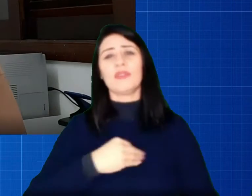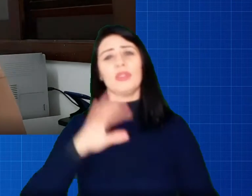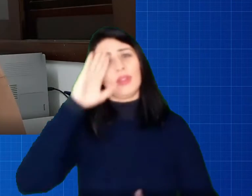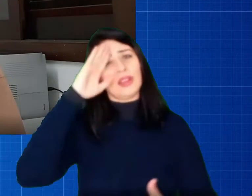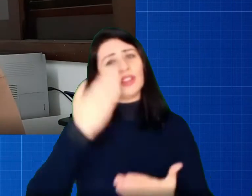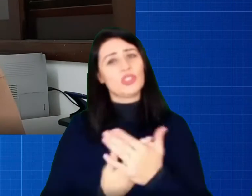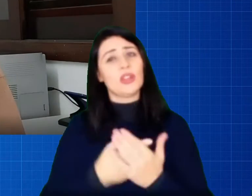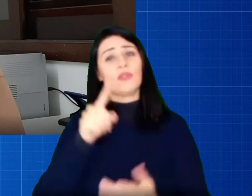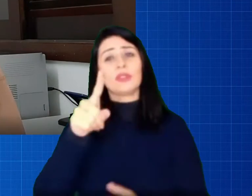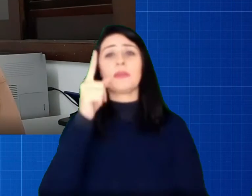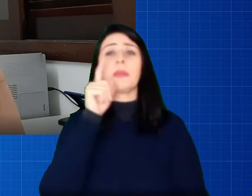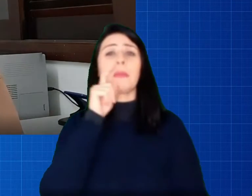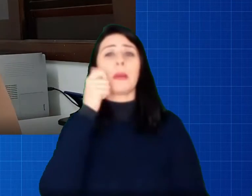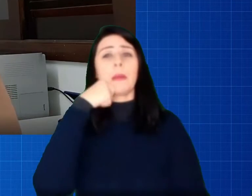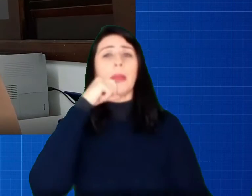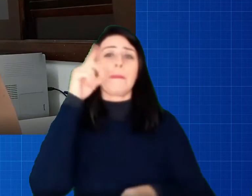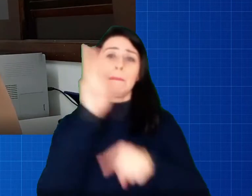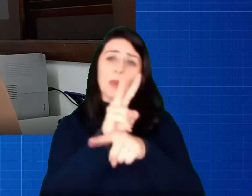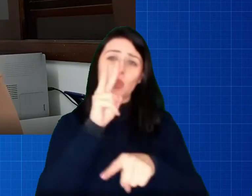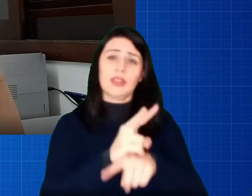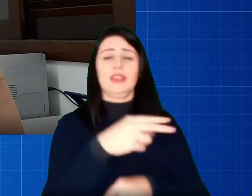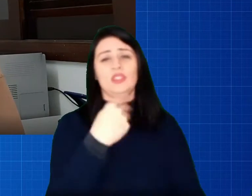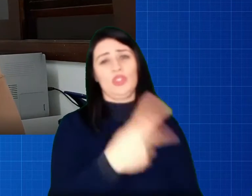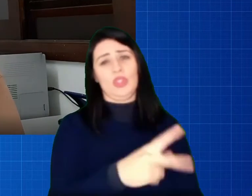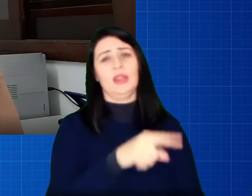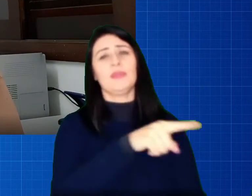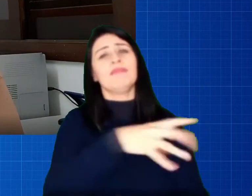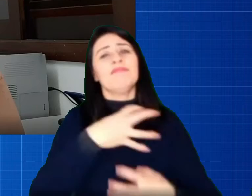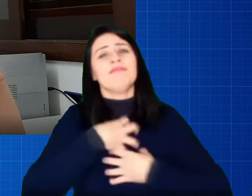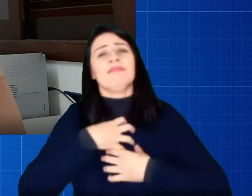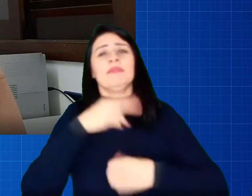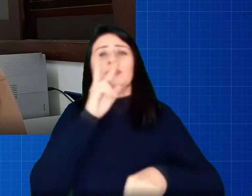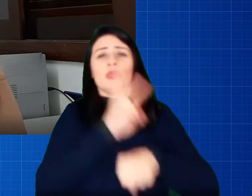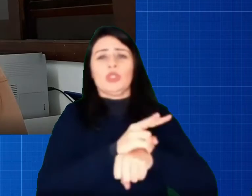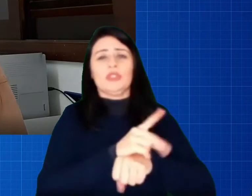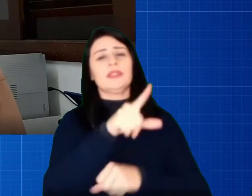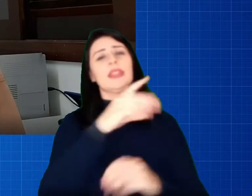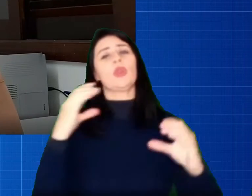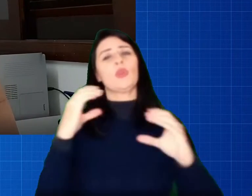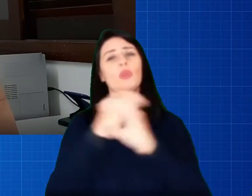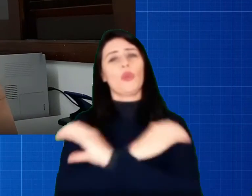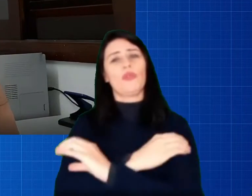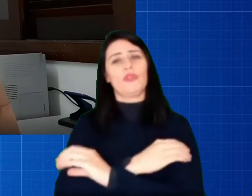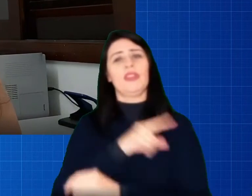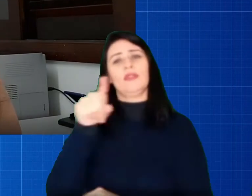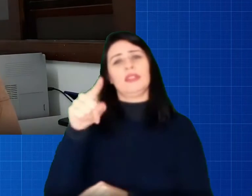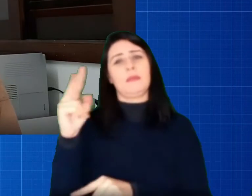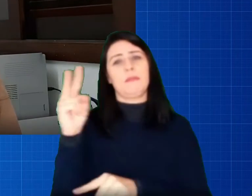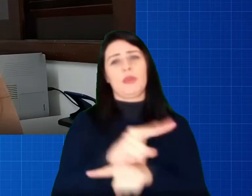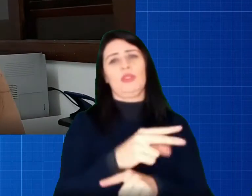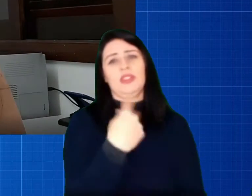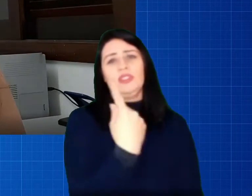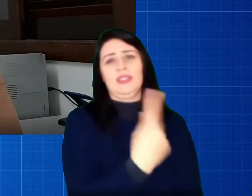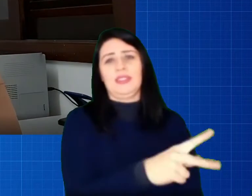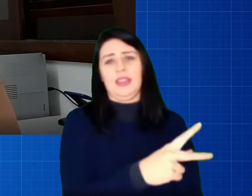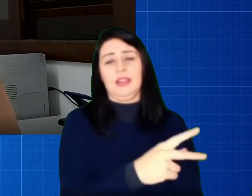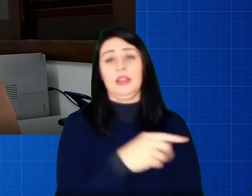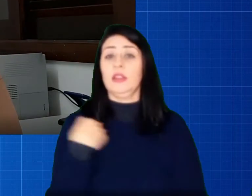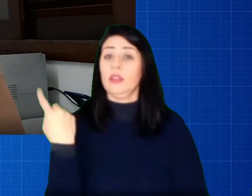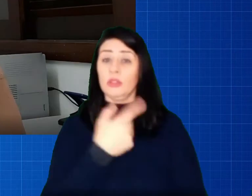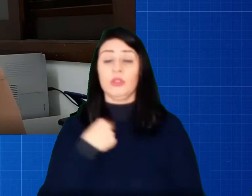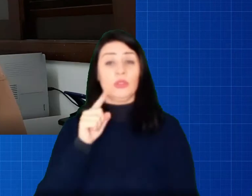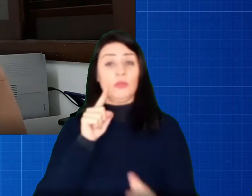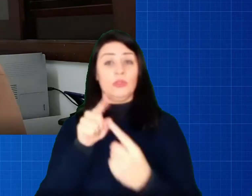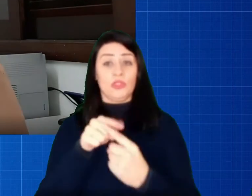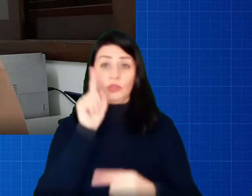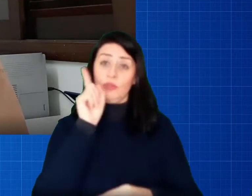de você. Deixe que seus filhos acreditem que você é a proteção deles. Porque quando eles sentem que eles estão protegidos, eles